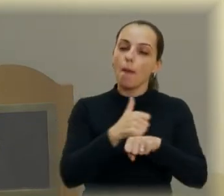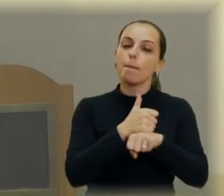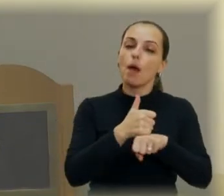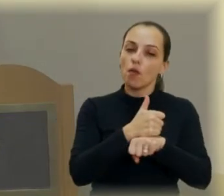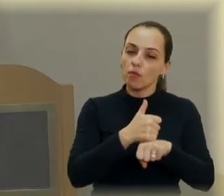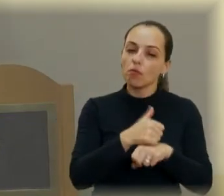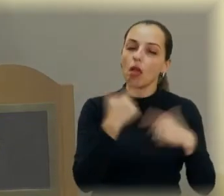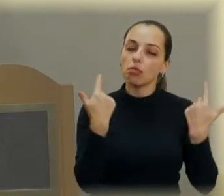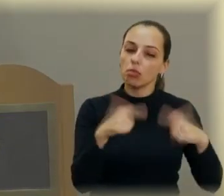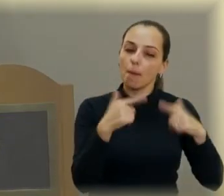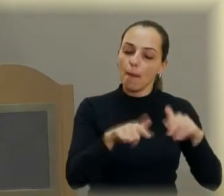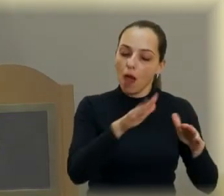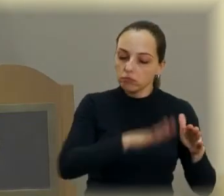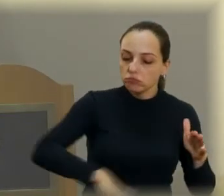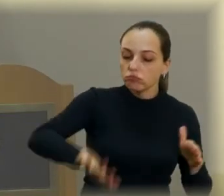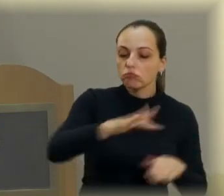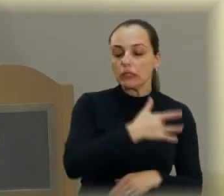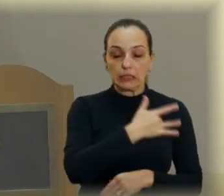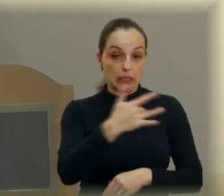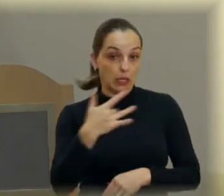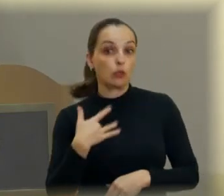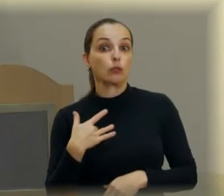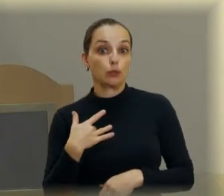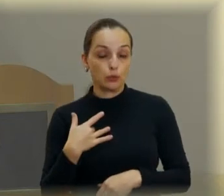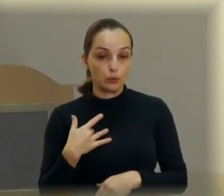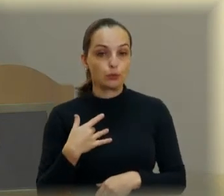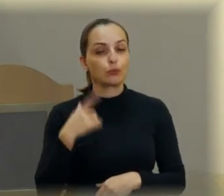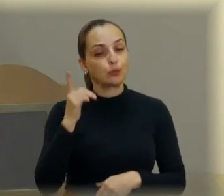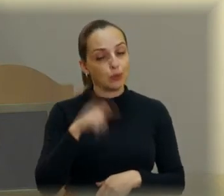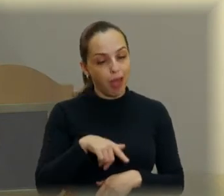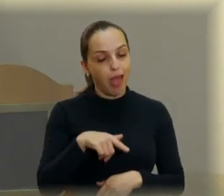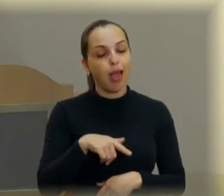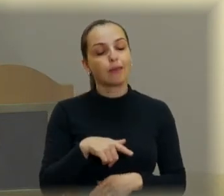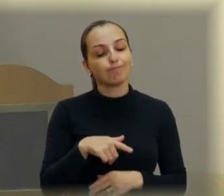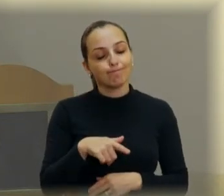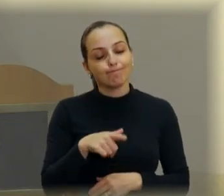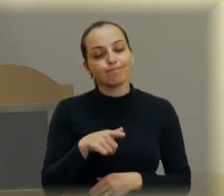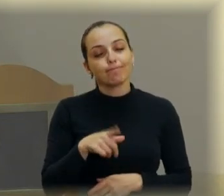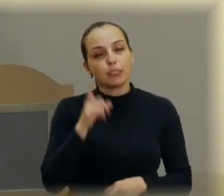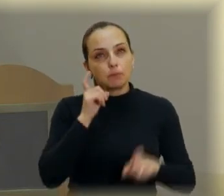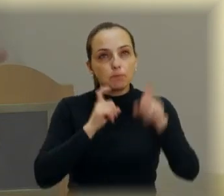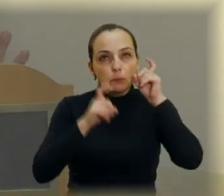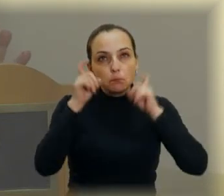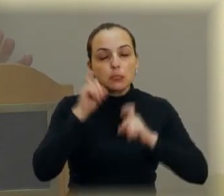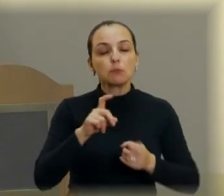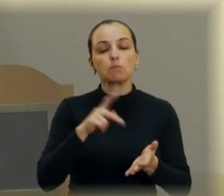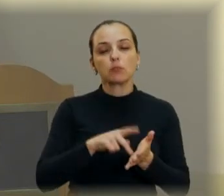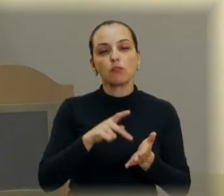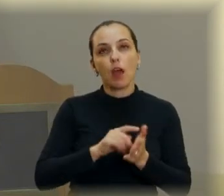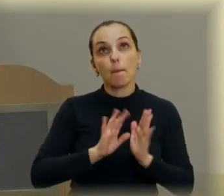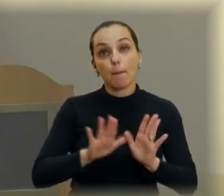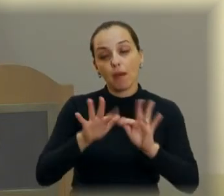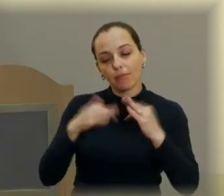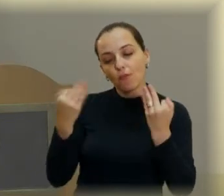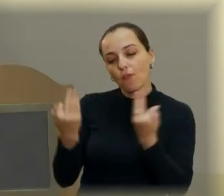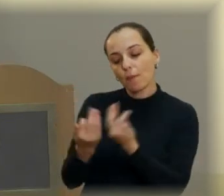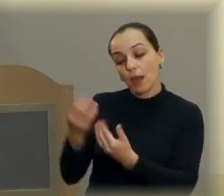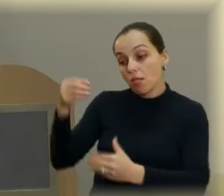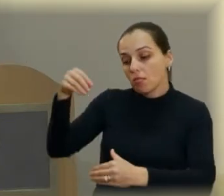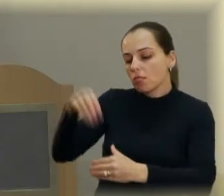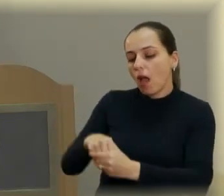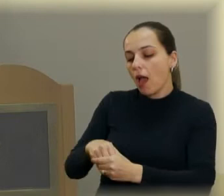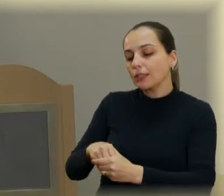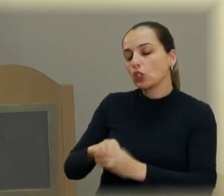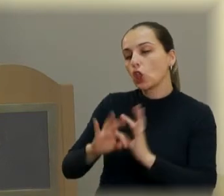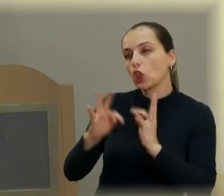que trabalham na área de saúde e a gente tem preocupado todo dia mais graças a Deus dentro da nossa família não